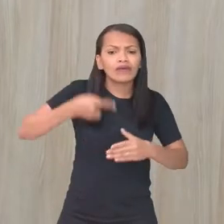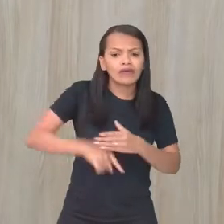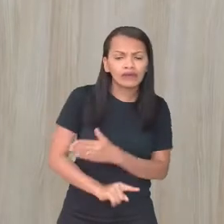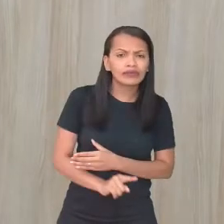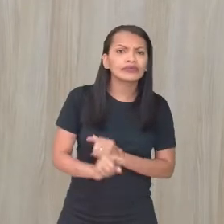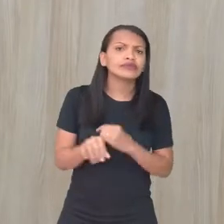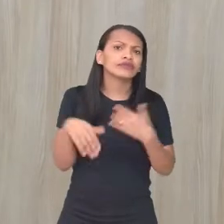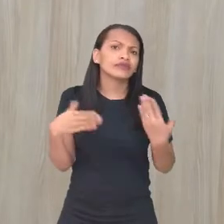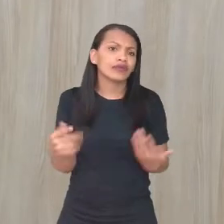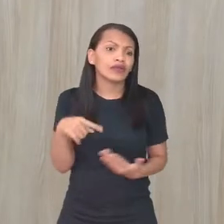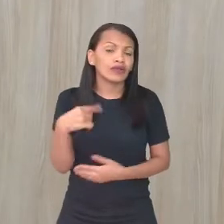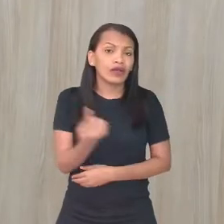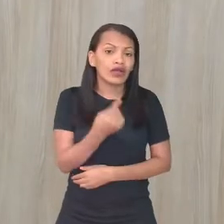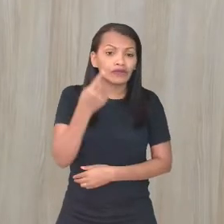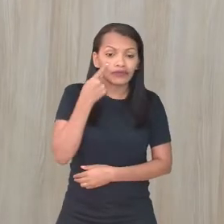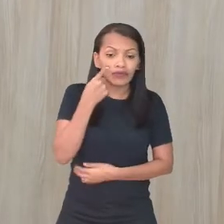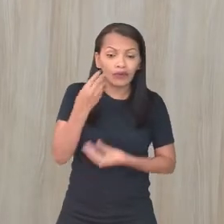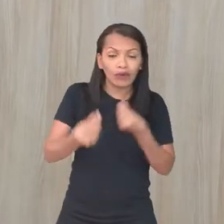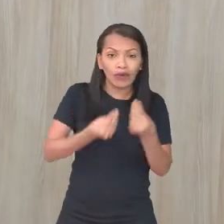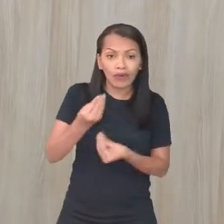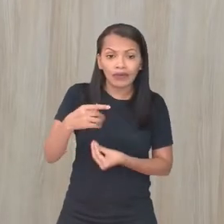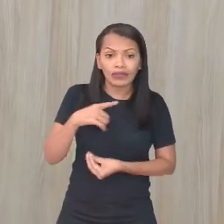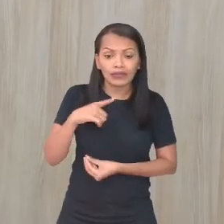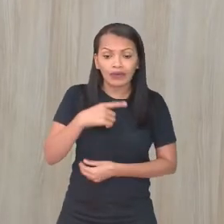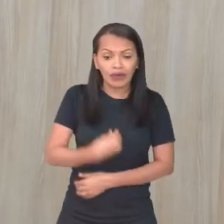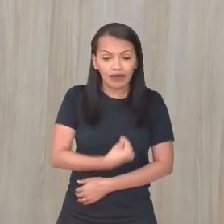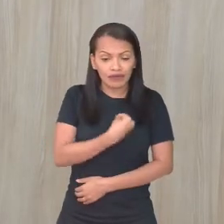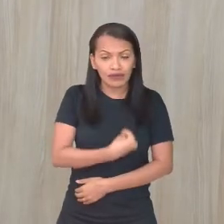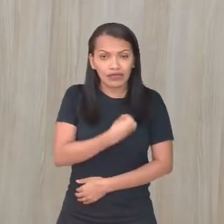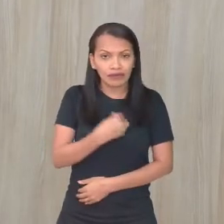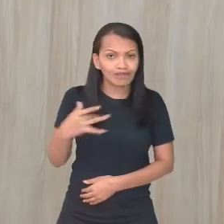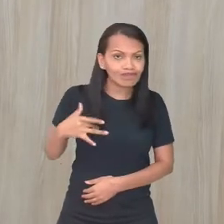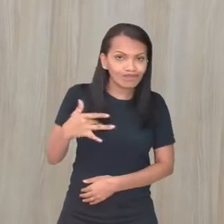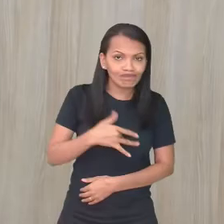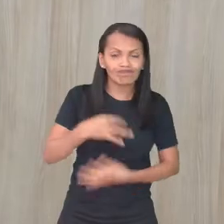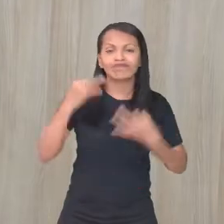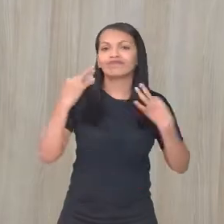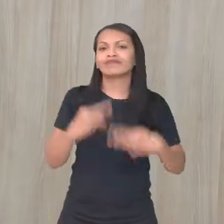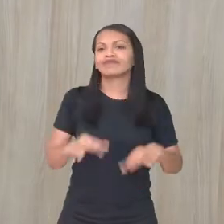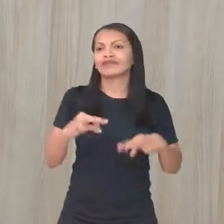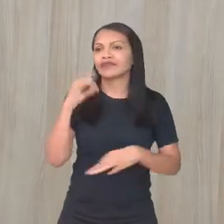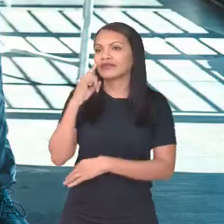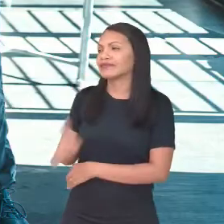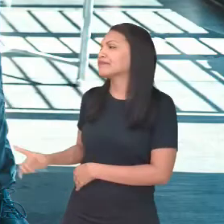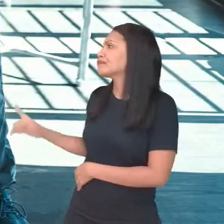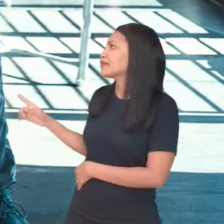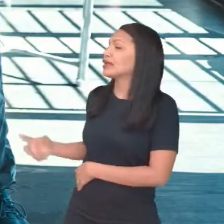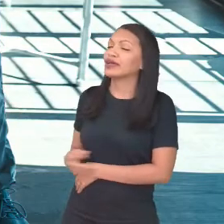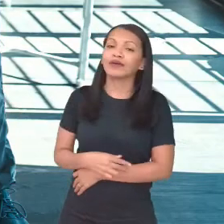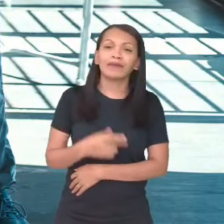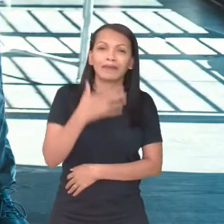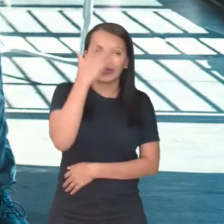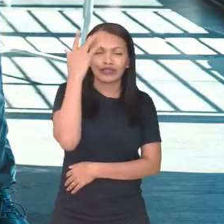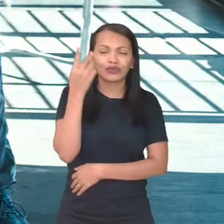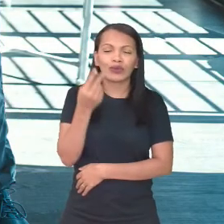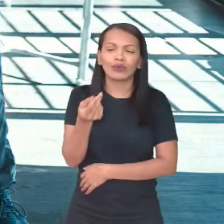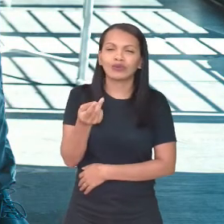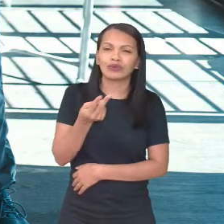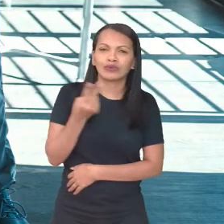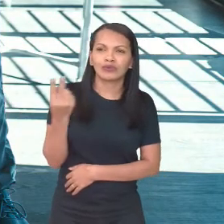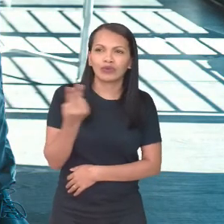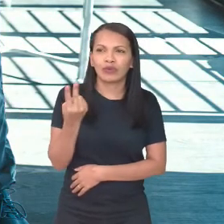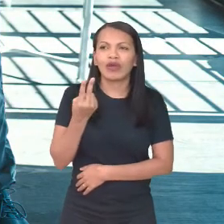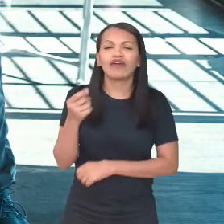tema, a gente viu como ter uma vida mais saudável. E está aí até na imagem duas pessoas um pouco mais velhas fazendo atividade